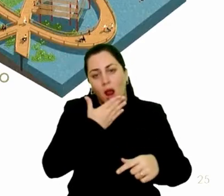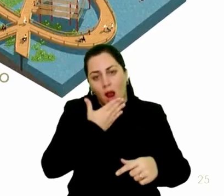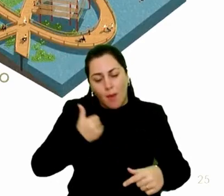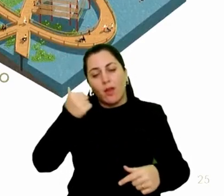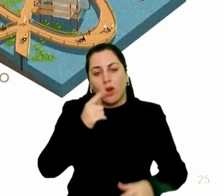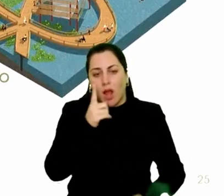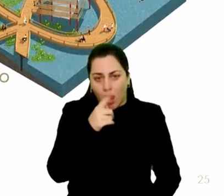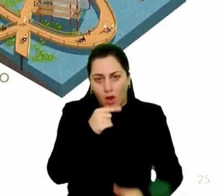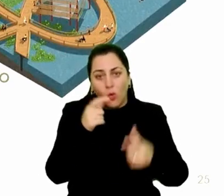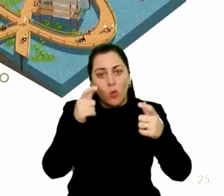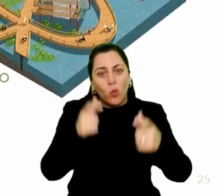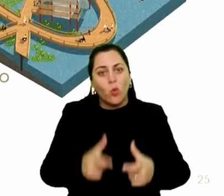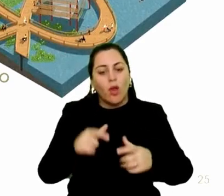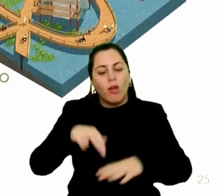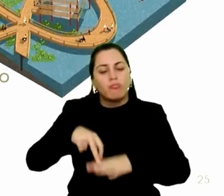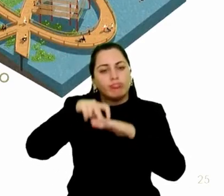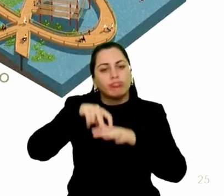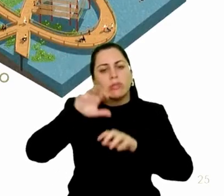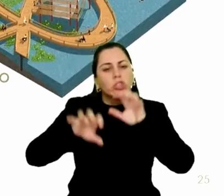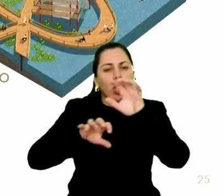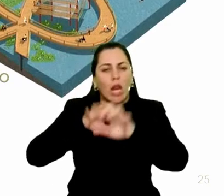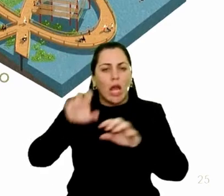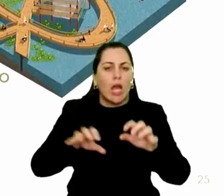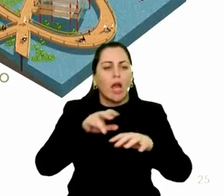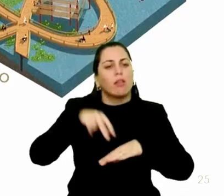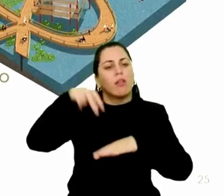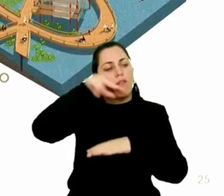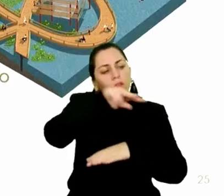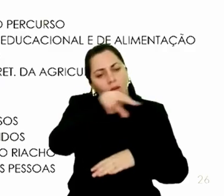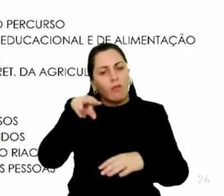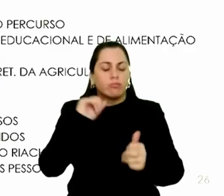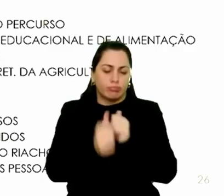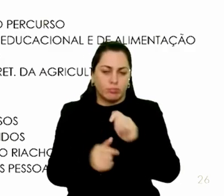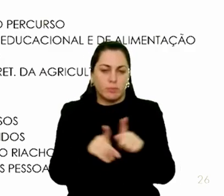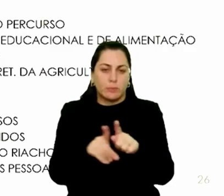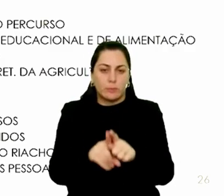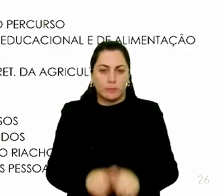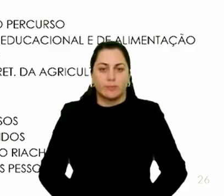espaço multifuncional e os vários usos para o esporte.